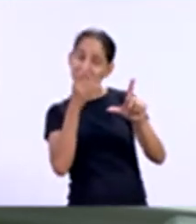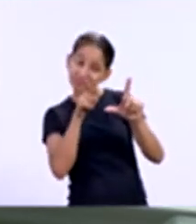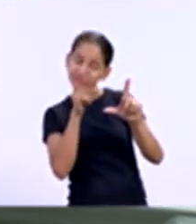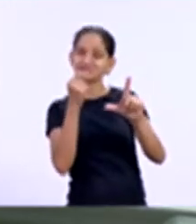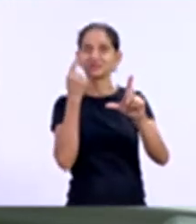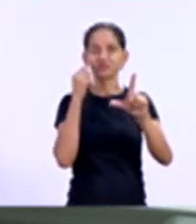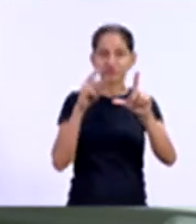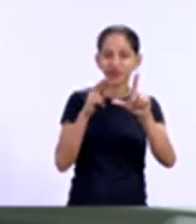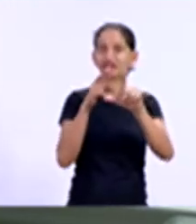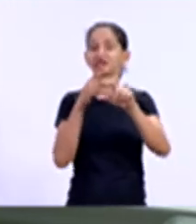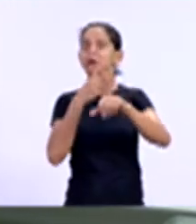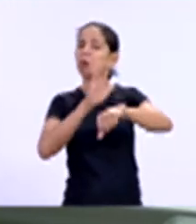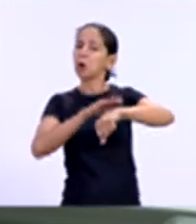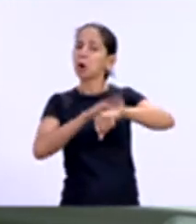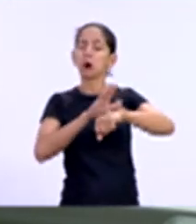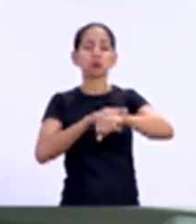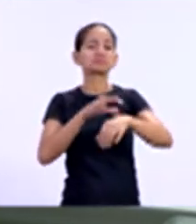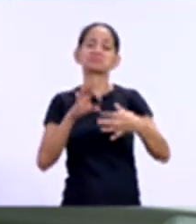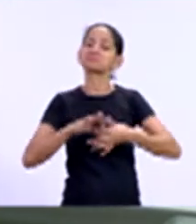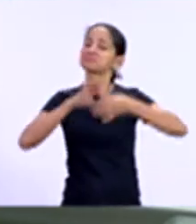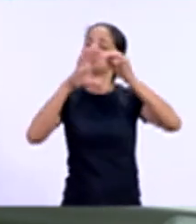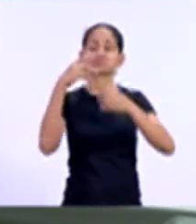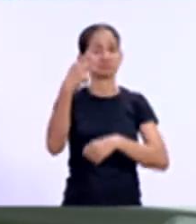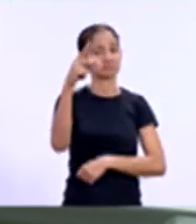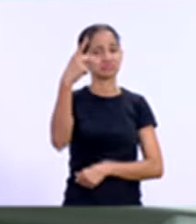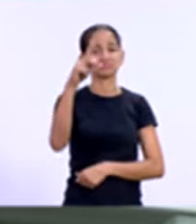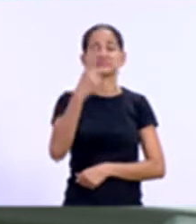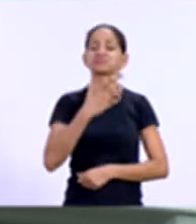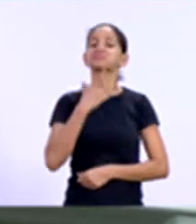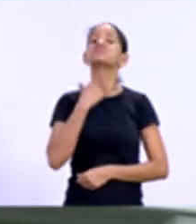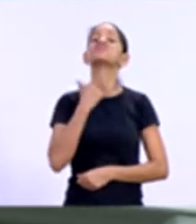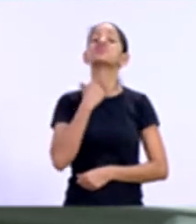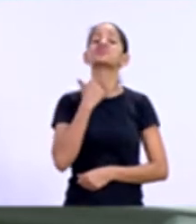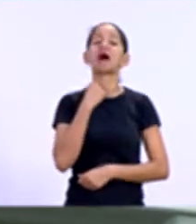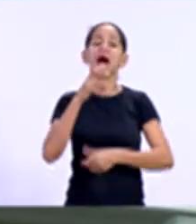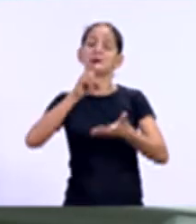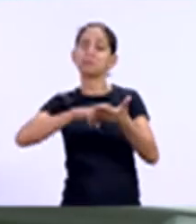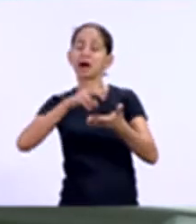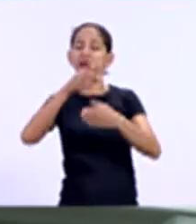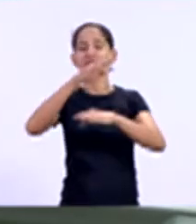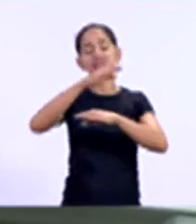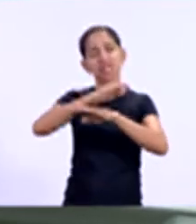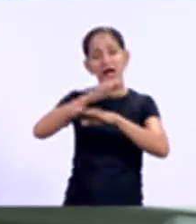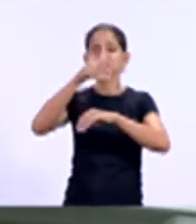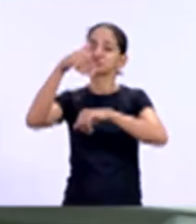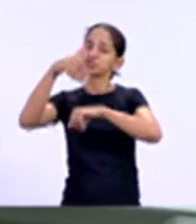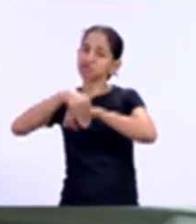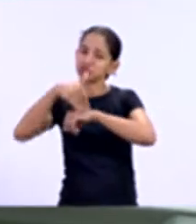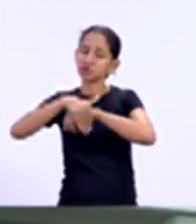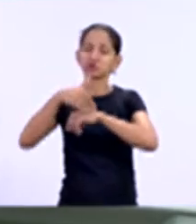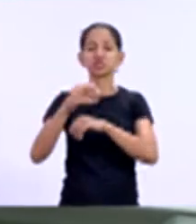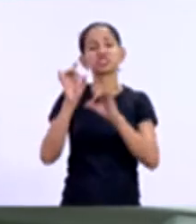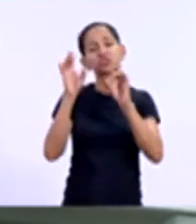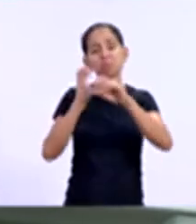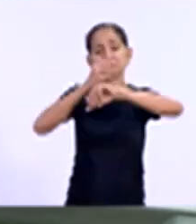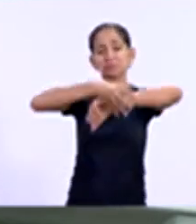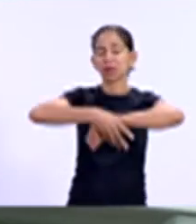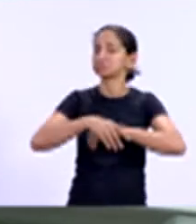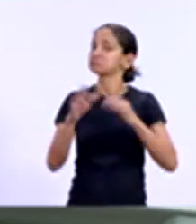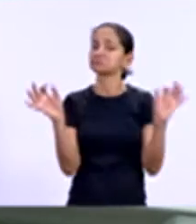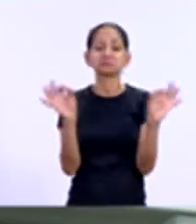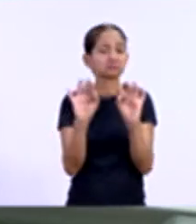em qualquer horário, independente, né, de ser manhã, tarde, noite, madrugada, enfim, final de